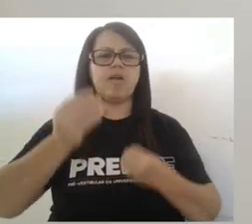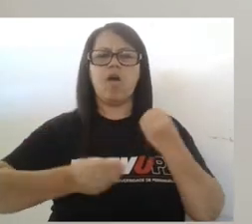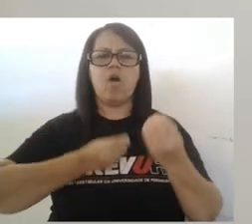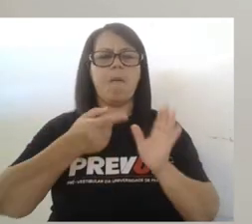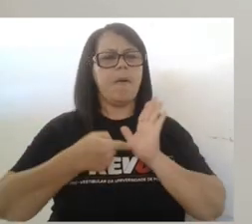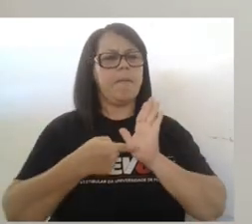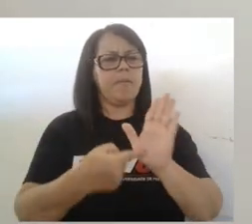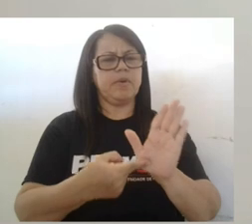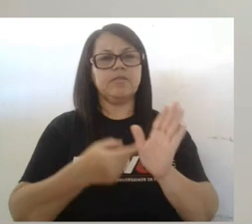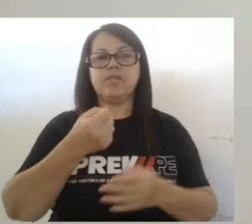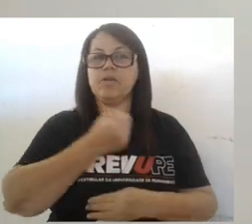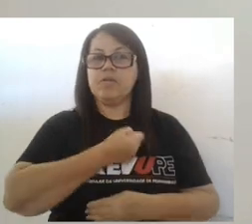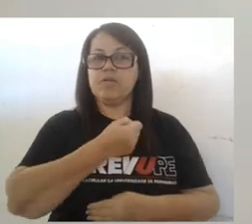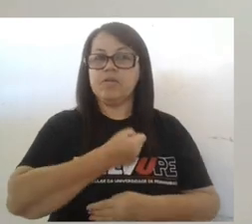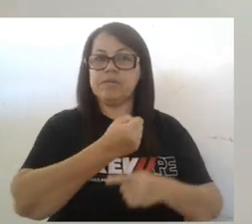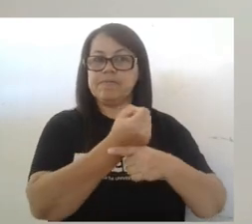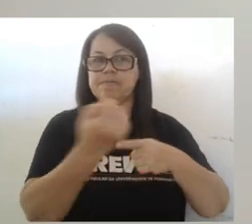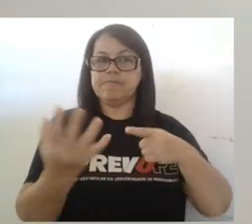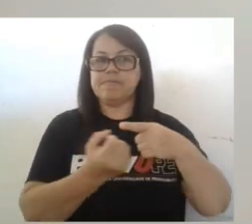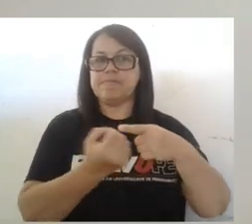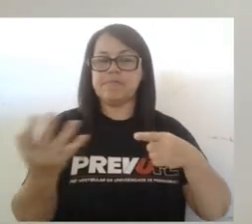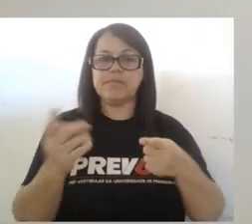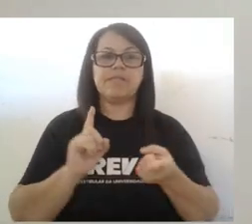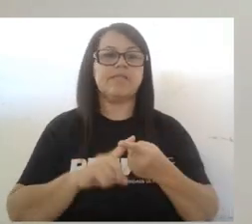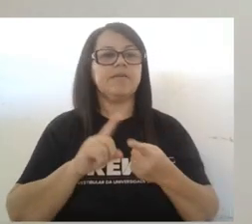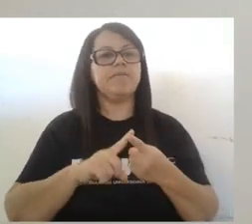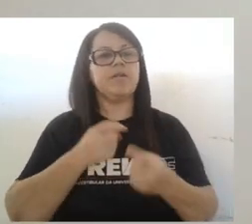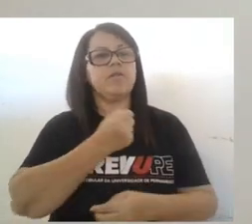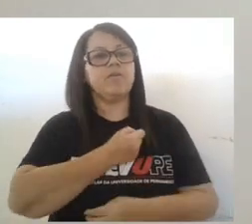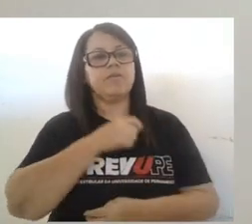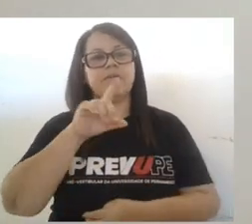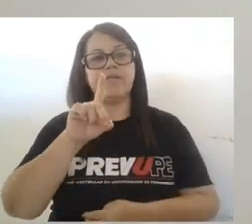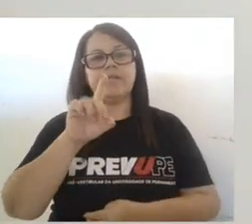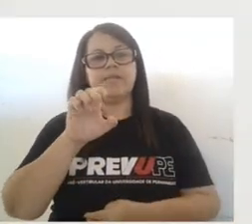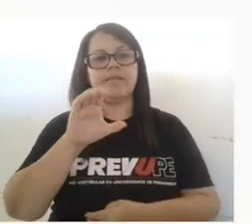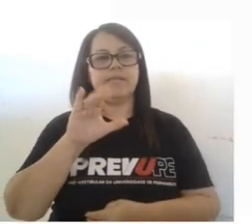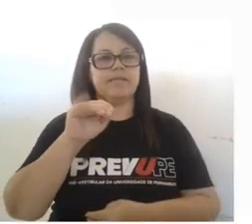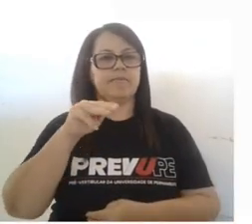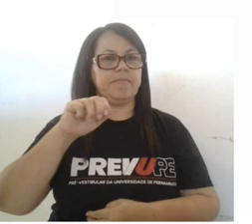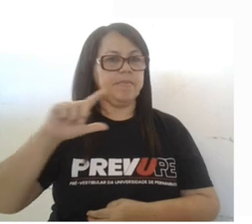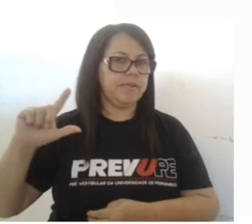como representar um número fracionário e um número decimal na forma de porcentagem.